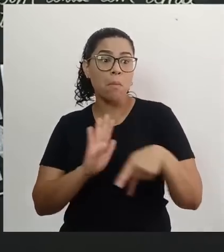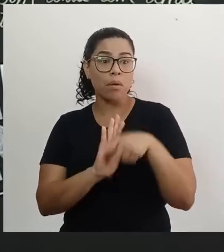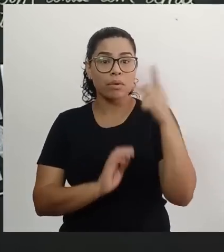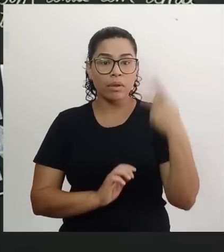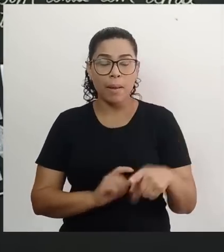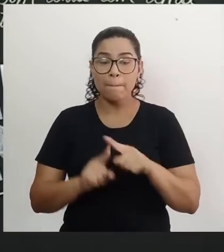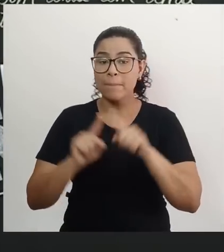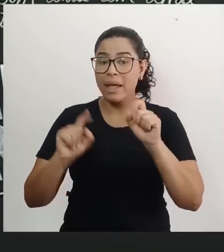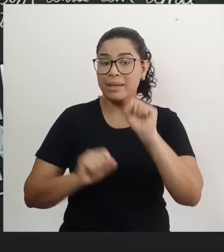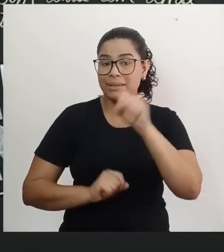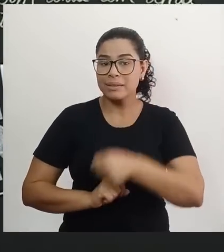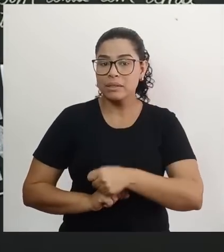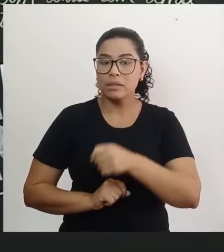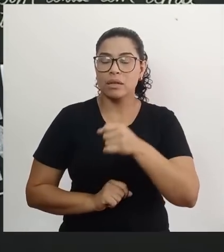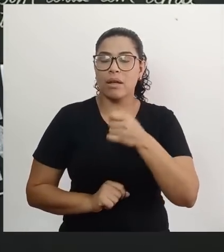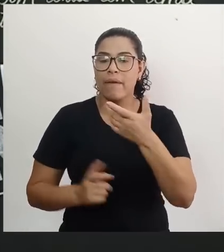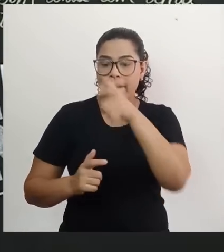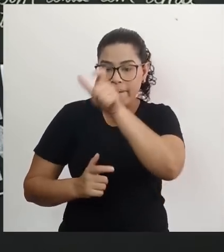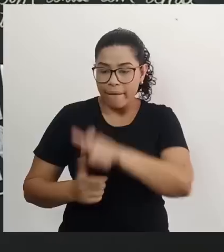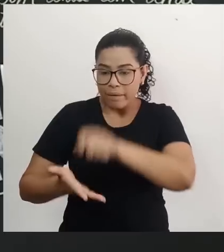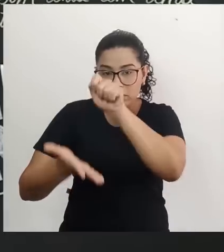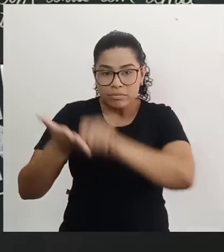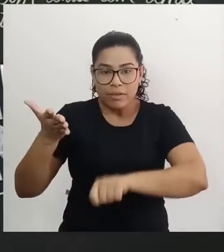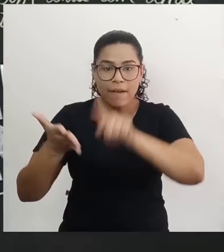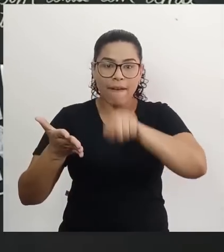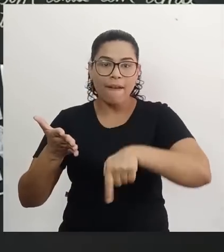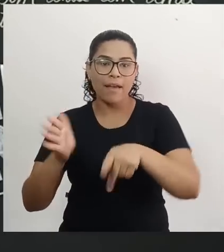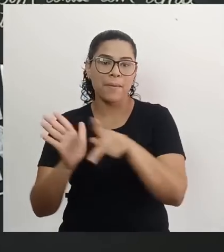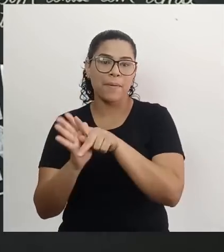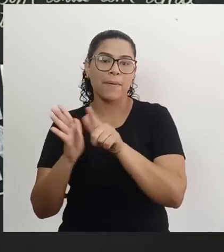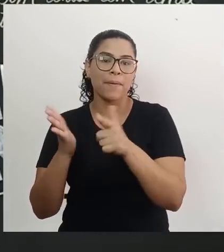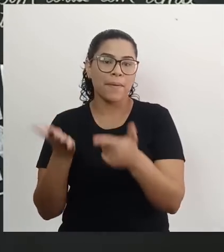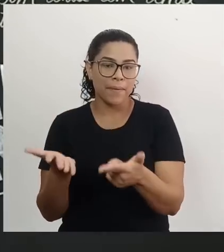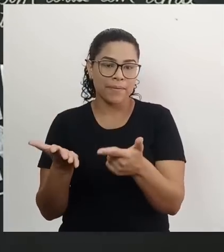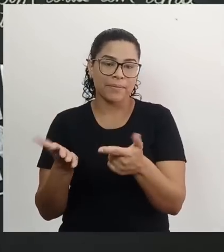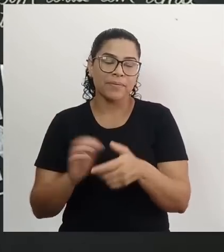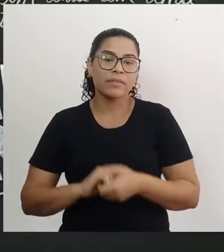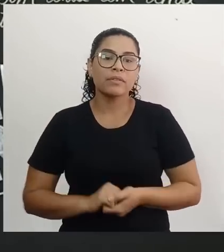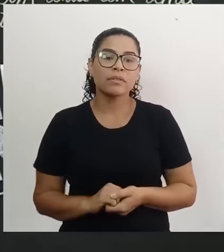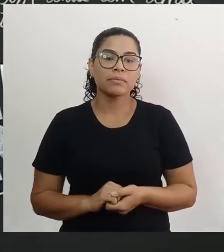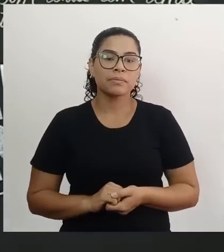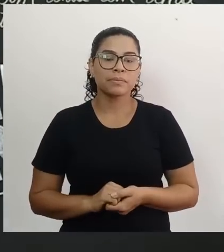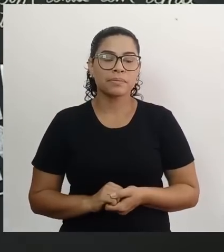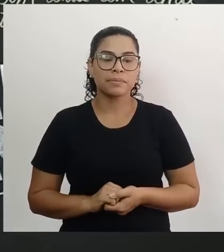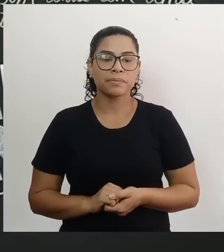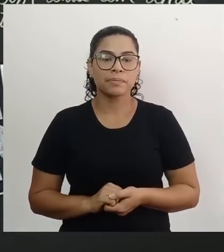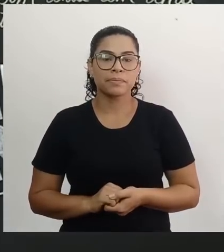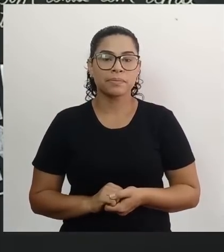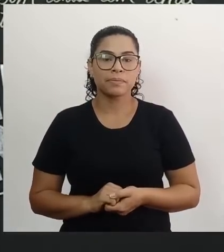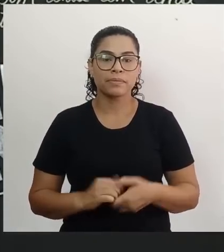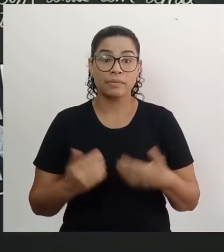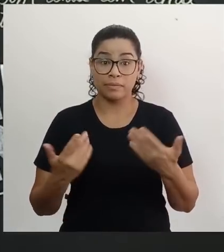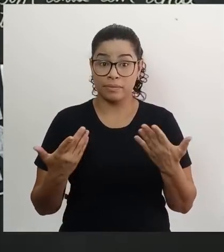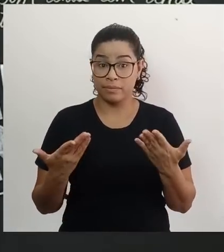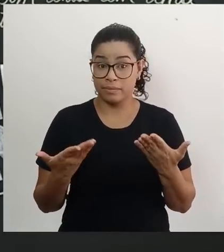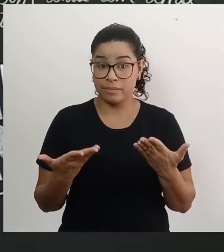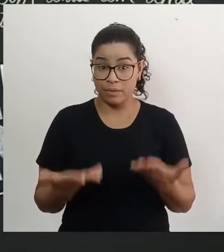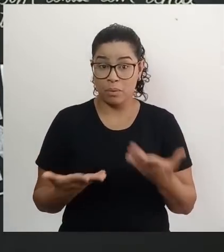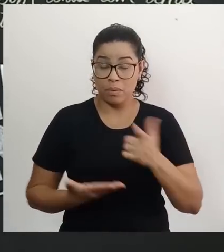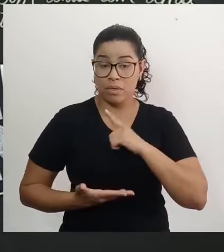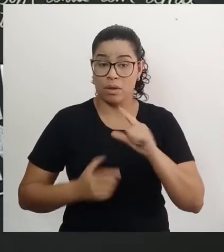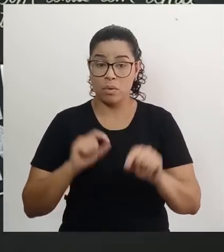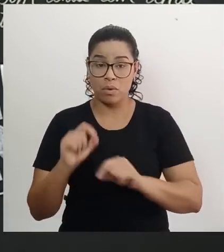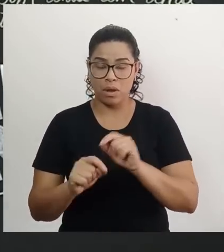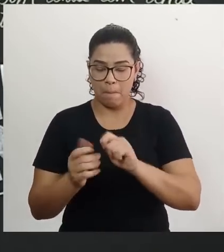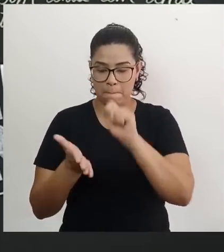marca subjetiva de um meio. Quem assina esse texto é a empresa, quem assina esse texto é o veículo de comunicação. Então, acima de